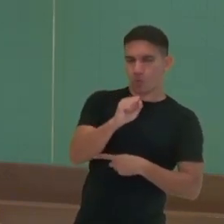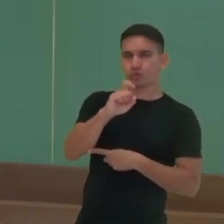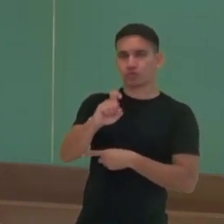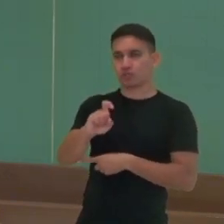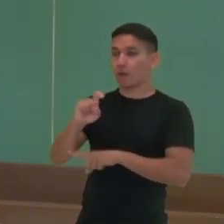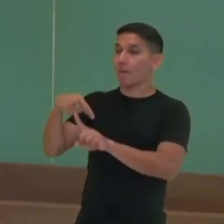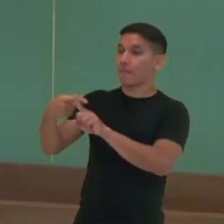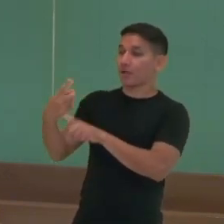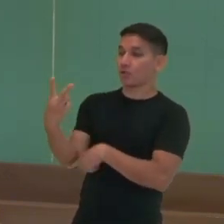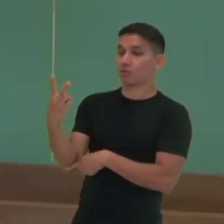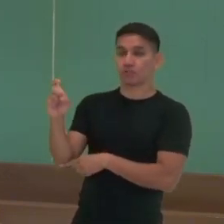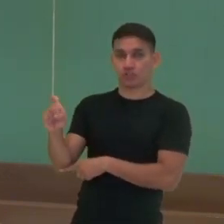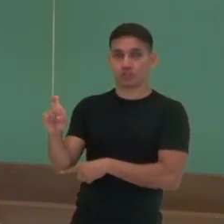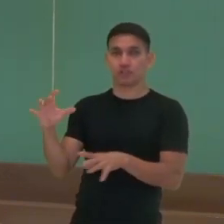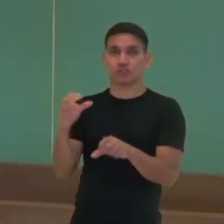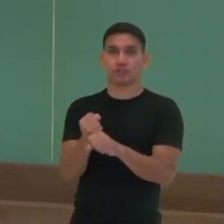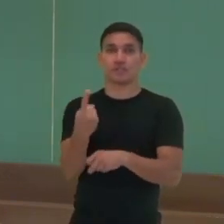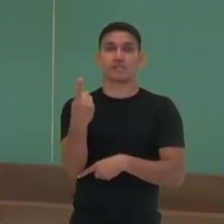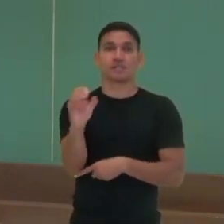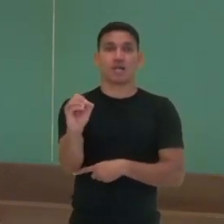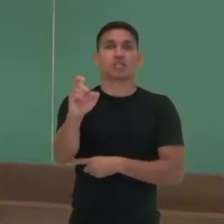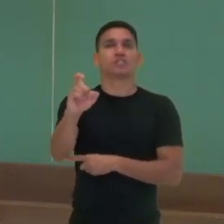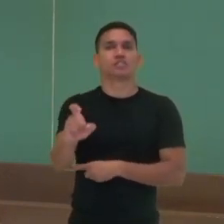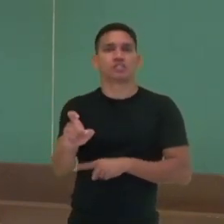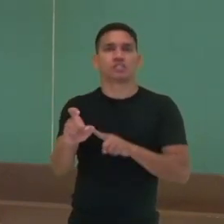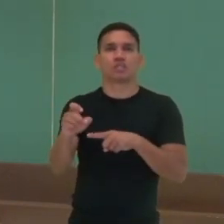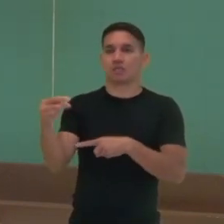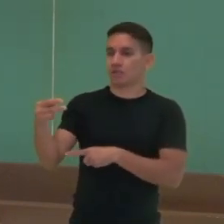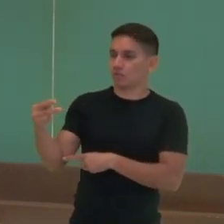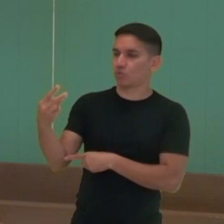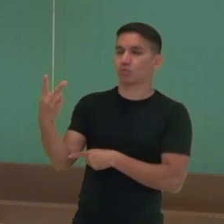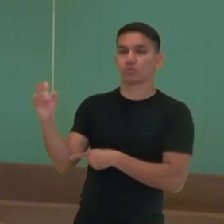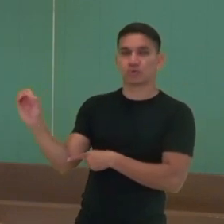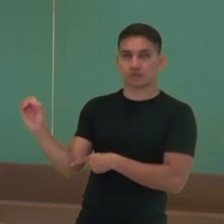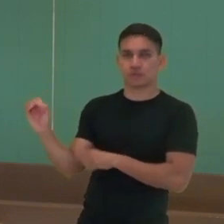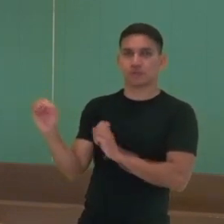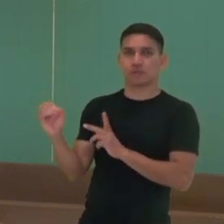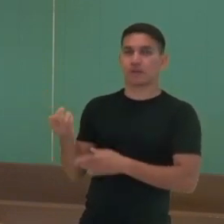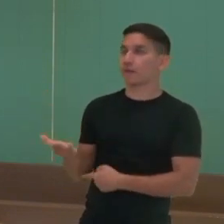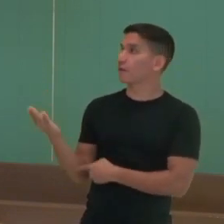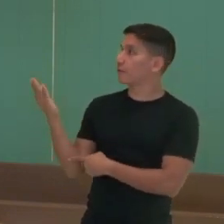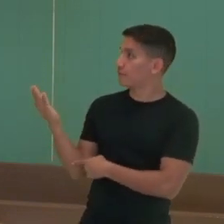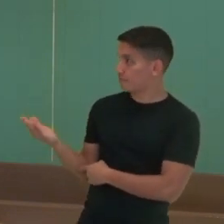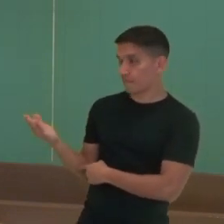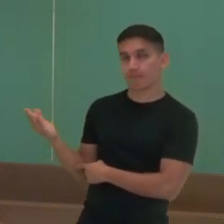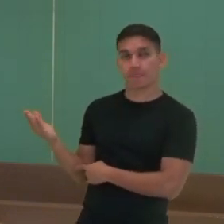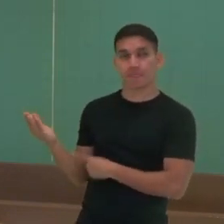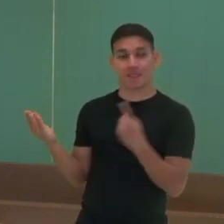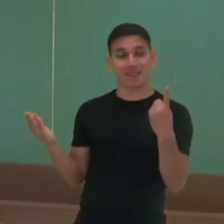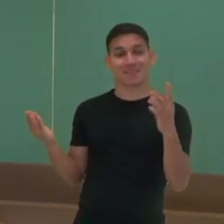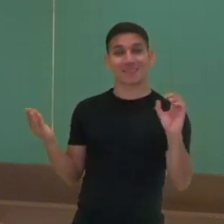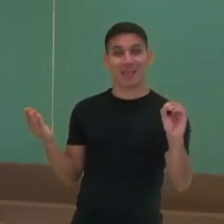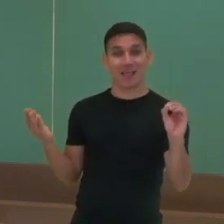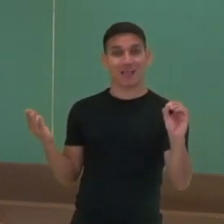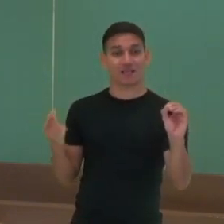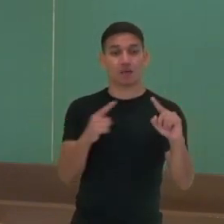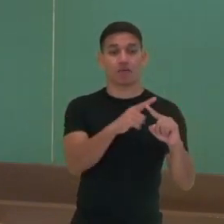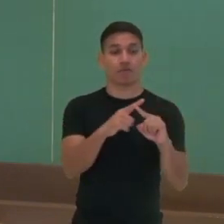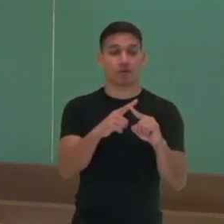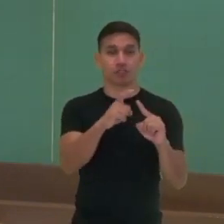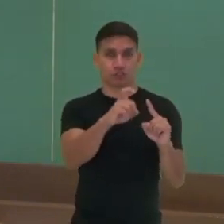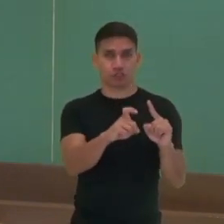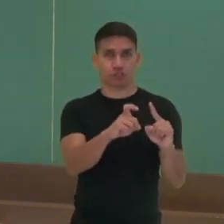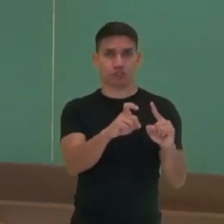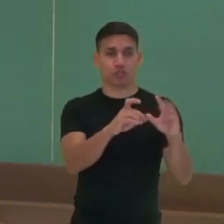mais 2x, 10x. Então, eu tenho 10x igual a 200. Esse 10 está multiplicando, passa